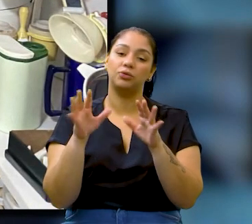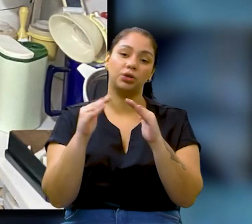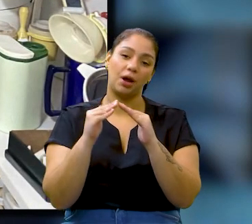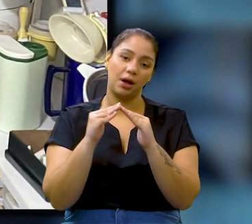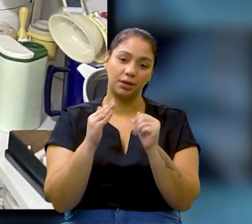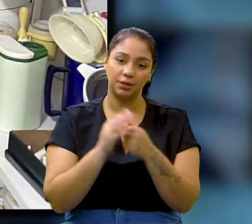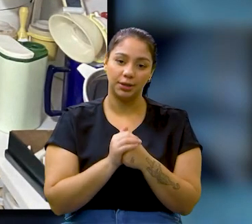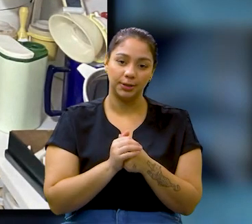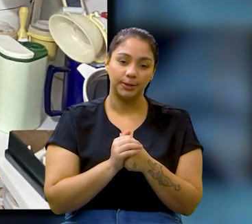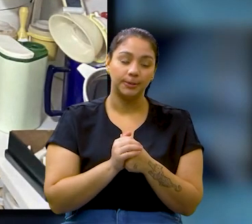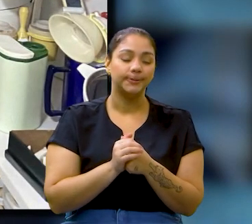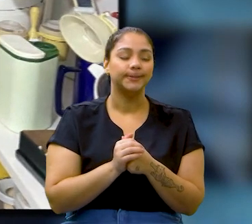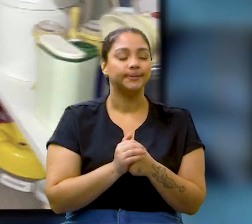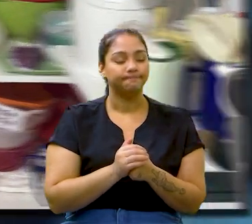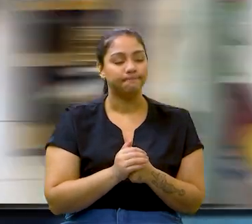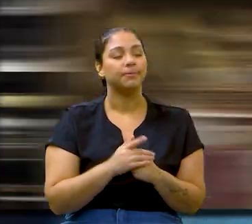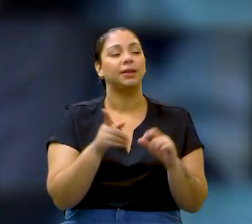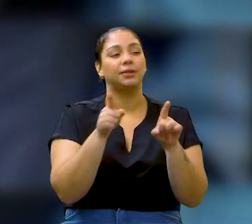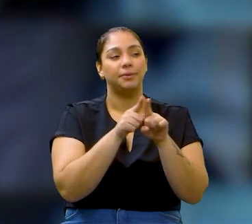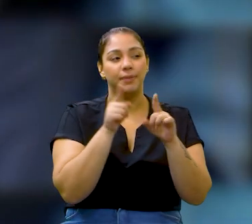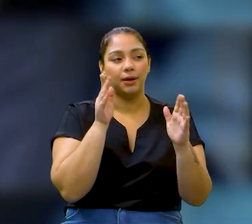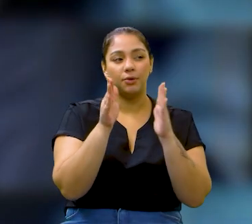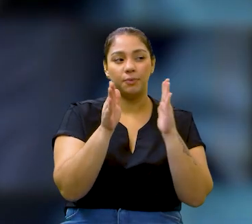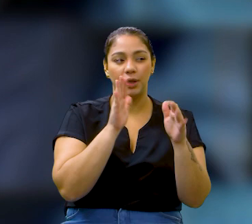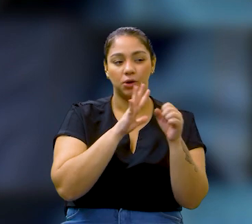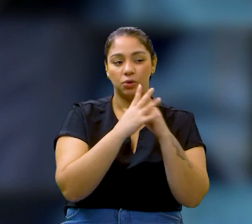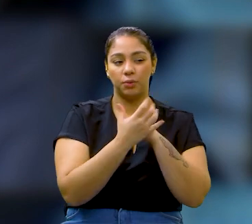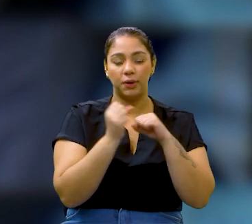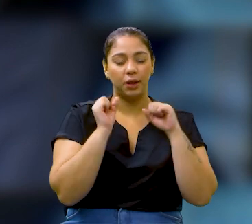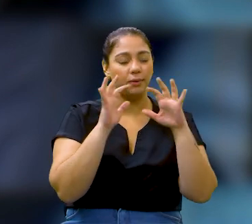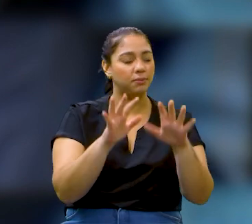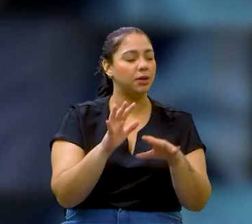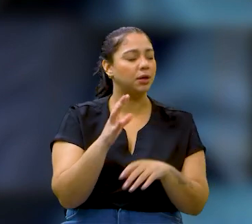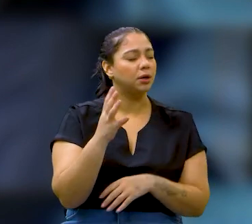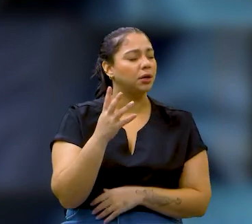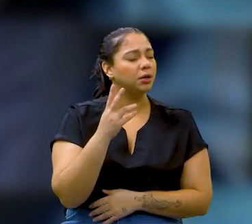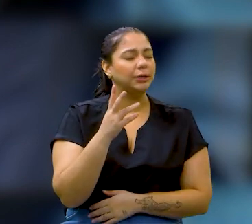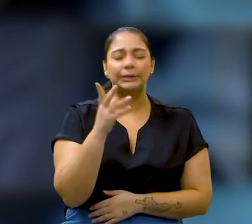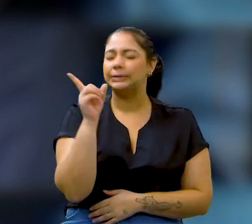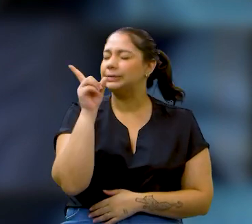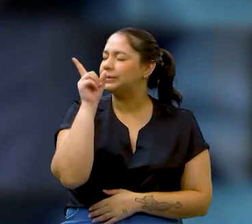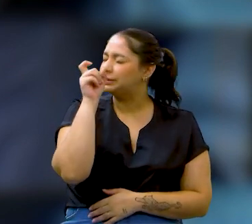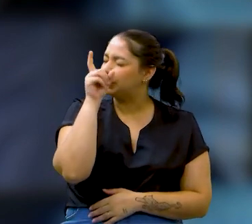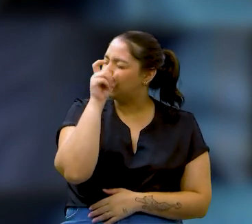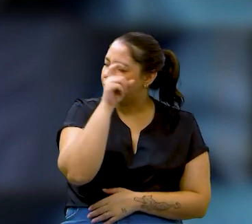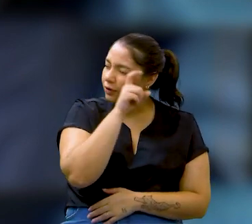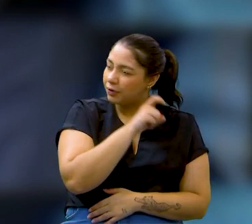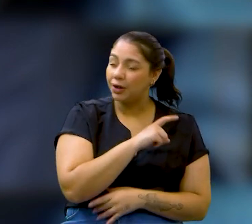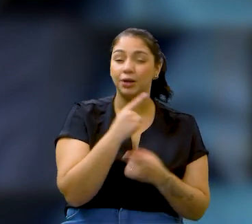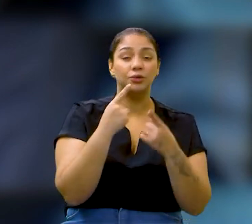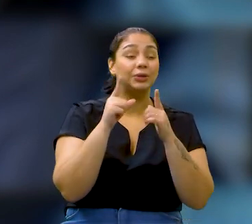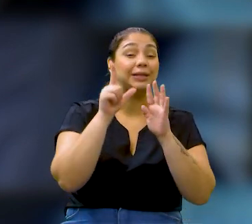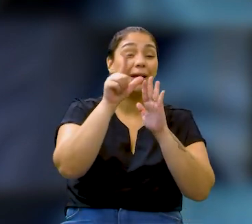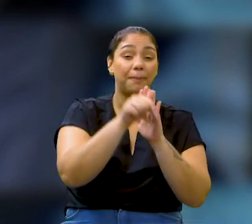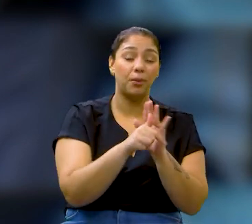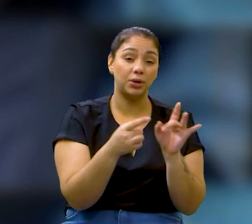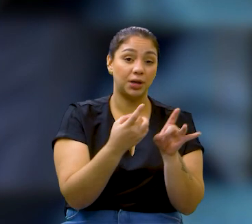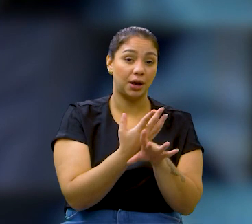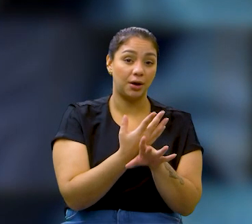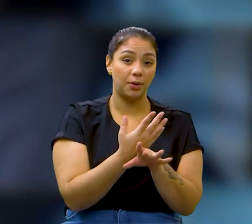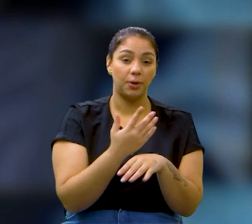foi bem difícil. Eu posso garantir que não é só a Semente Esperança, todas as entidades tiveram muita dificuldade